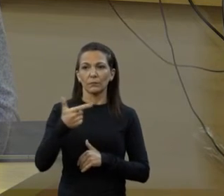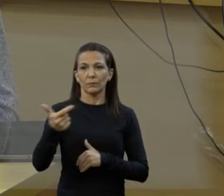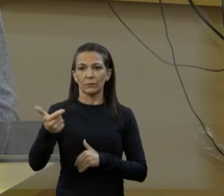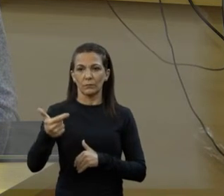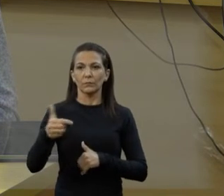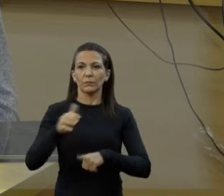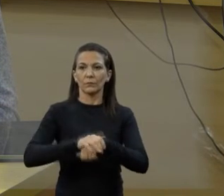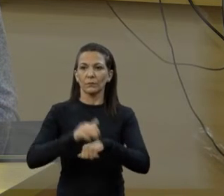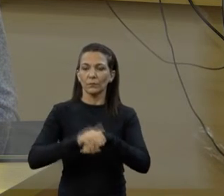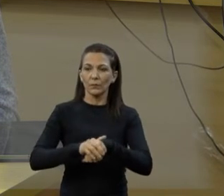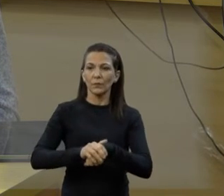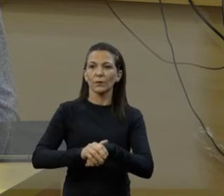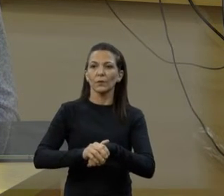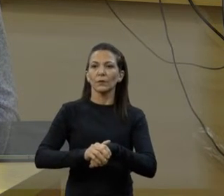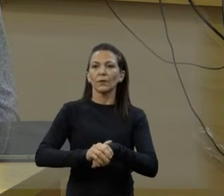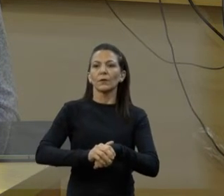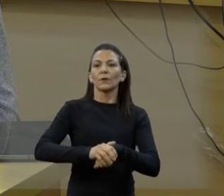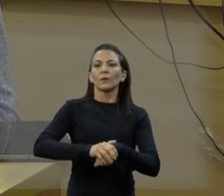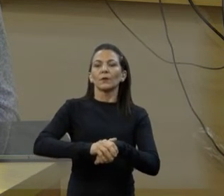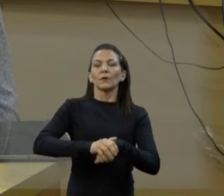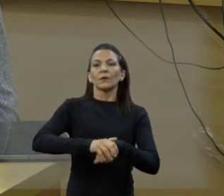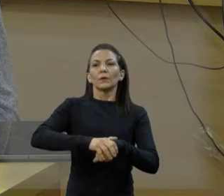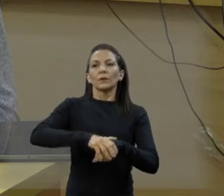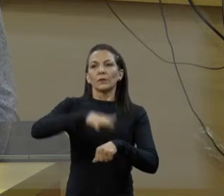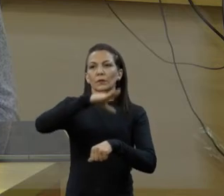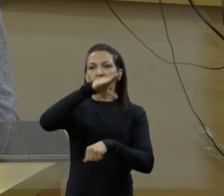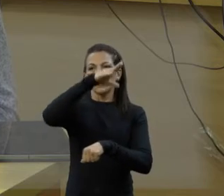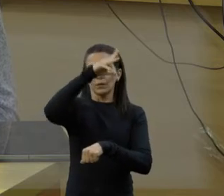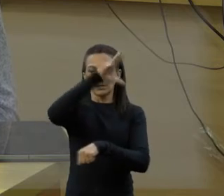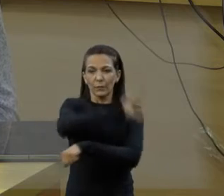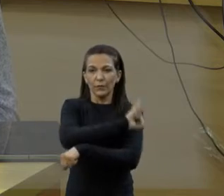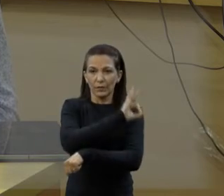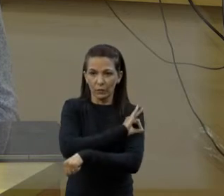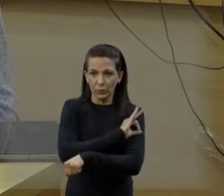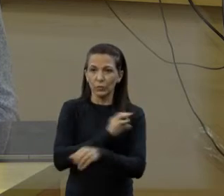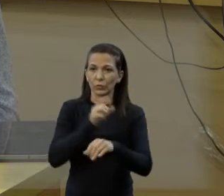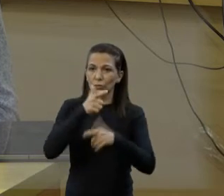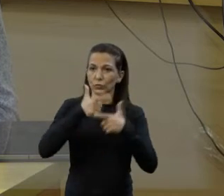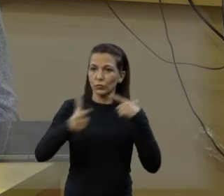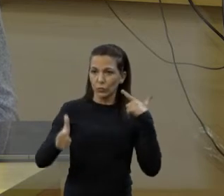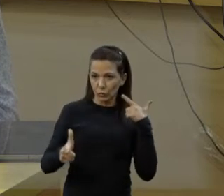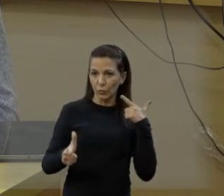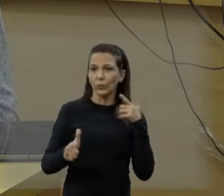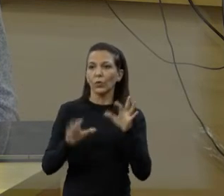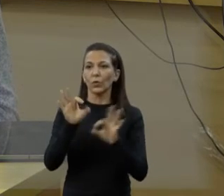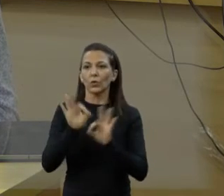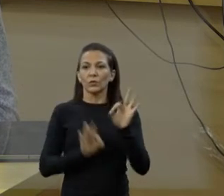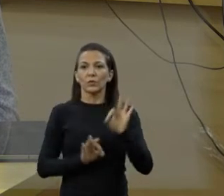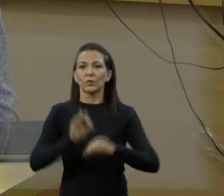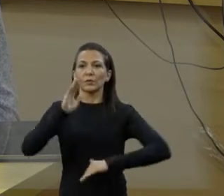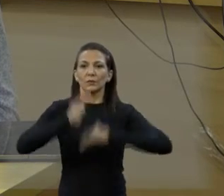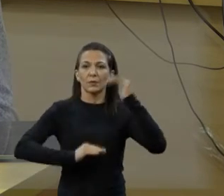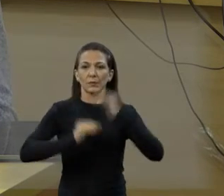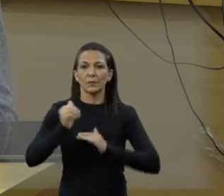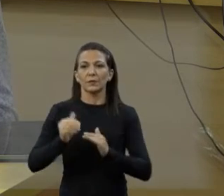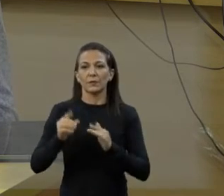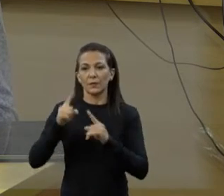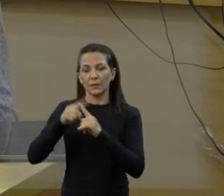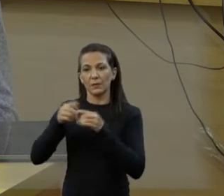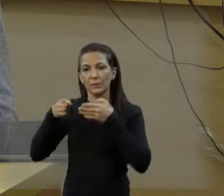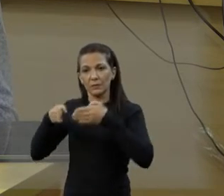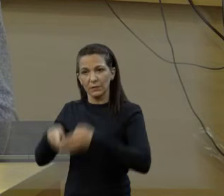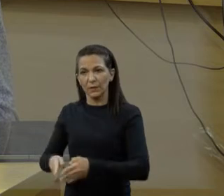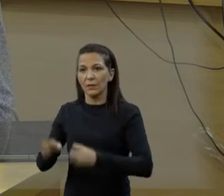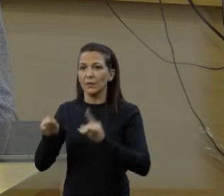Prefeitura do Município de Araraquara dispõe sobre a instalação a organização o funcionamento dos cemitérios e dos